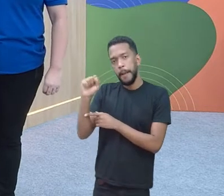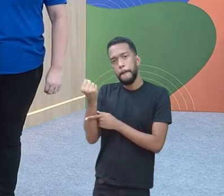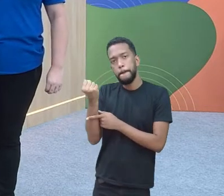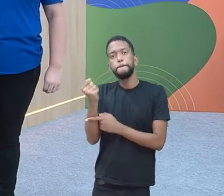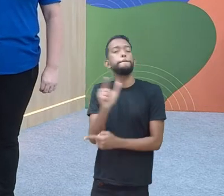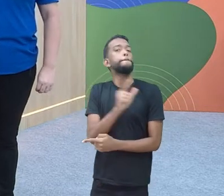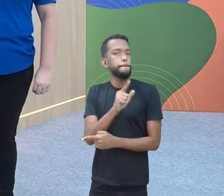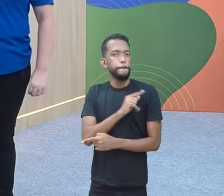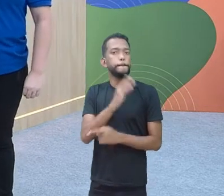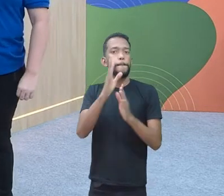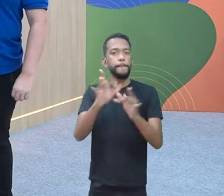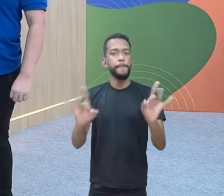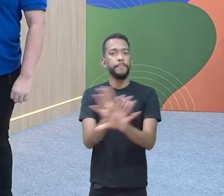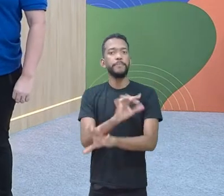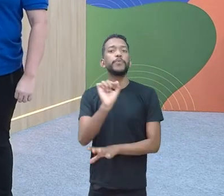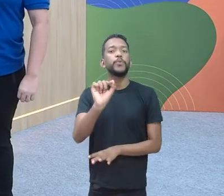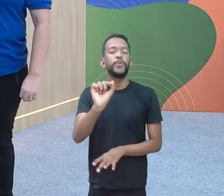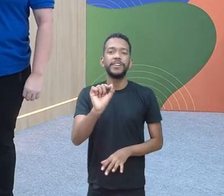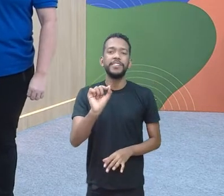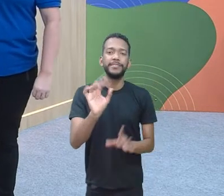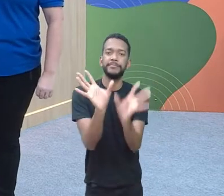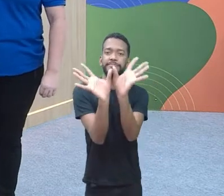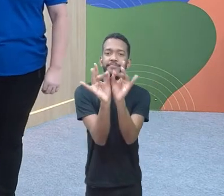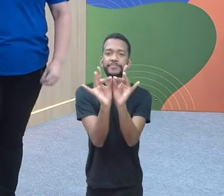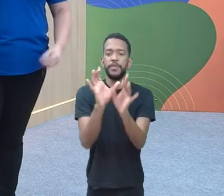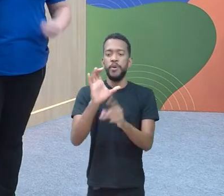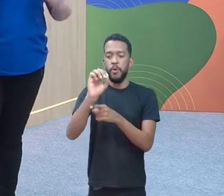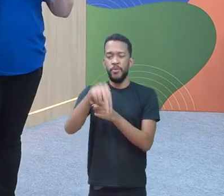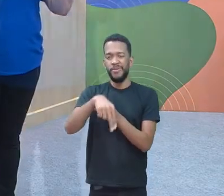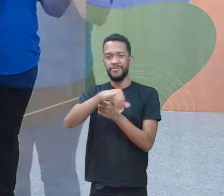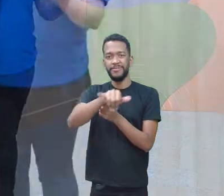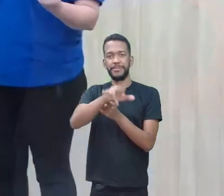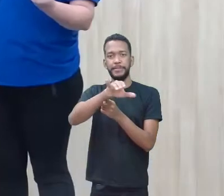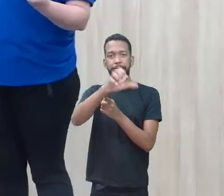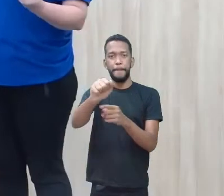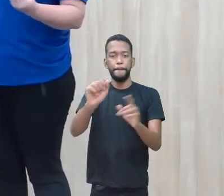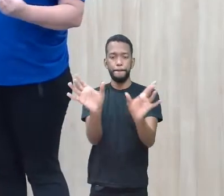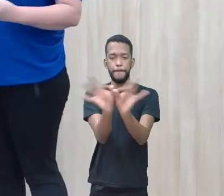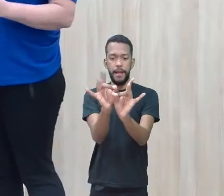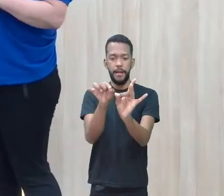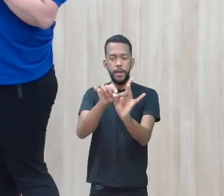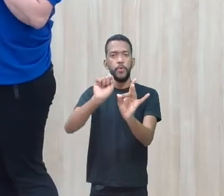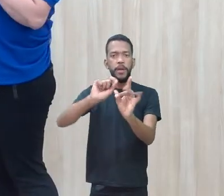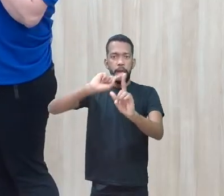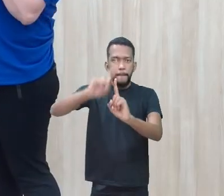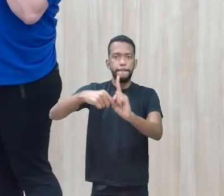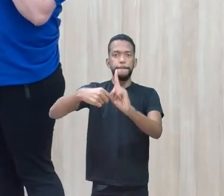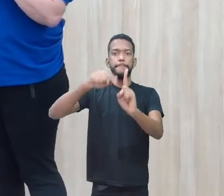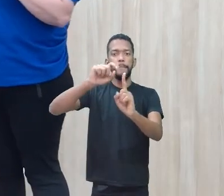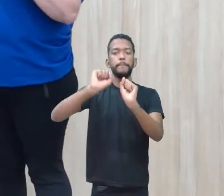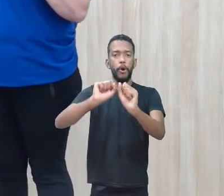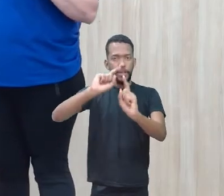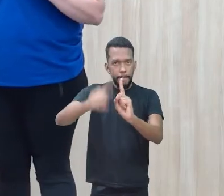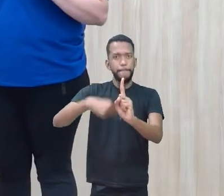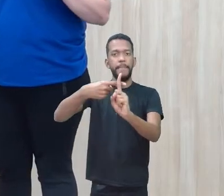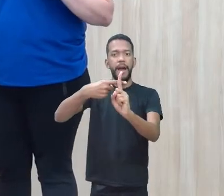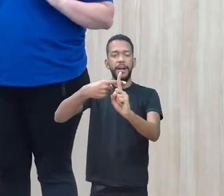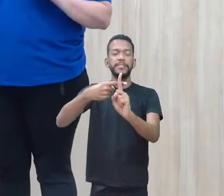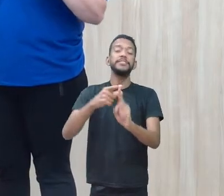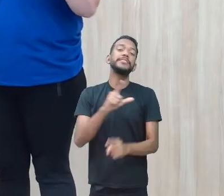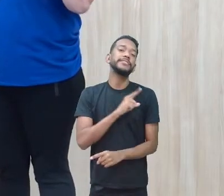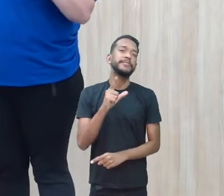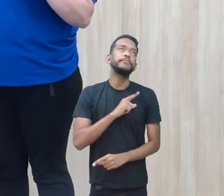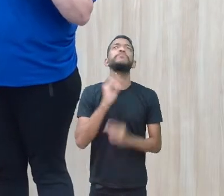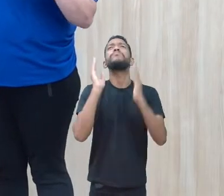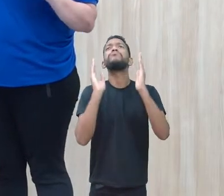têm sempre uma conjunção. Essa conjunção ela pode ser aditiva. É aquelas orações